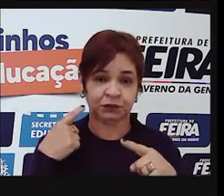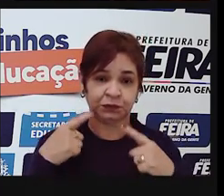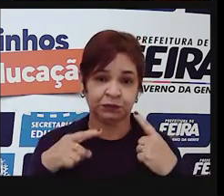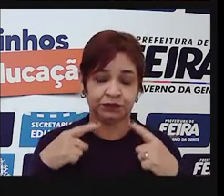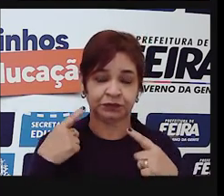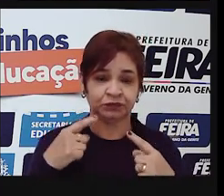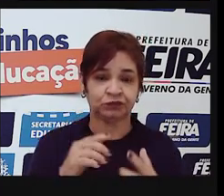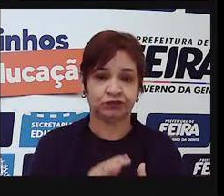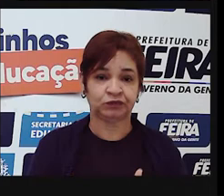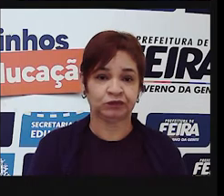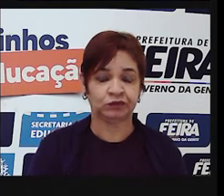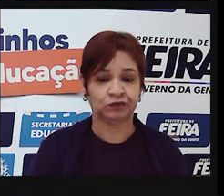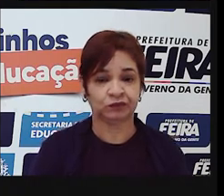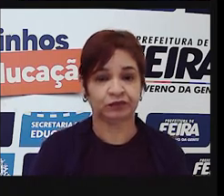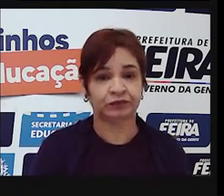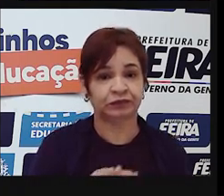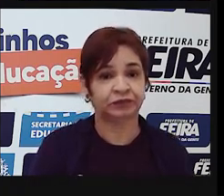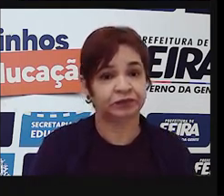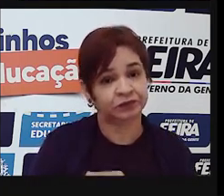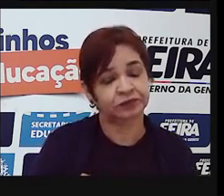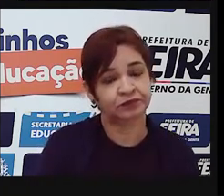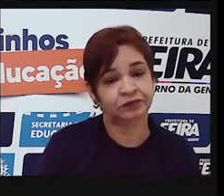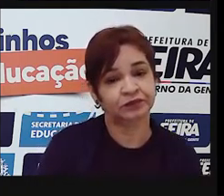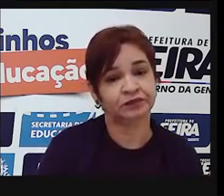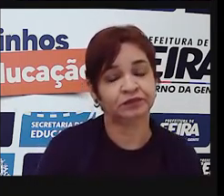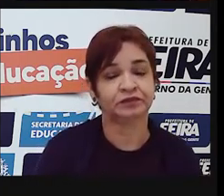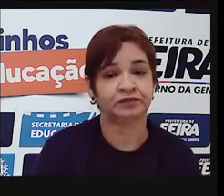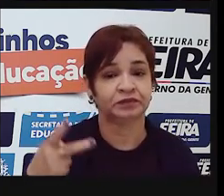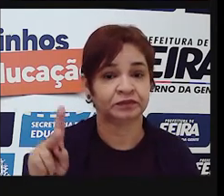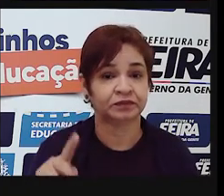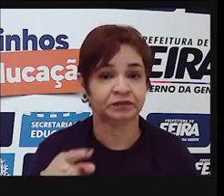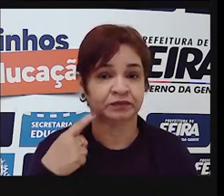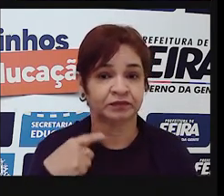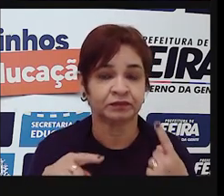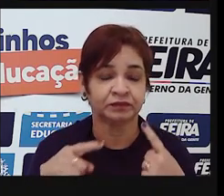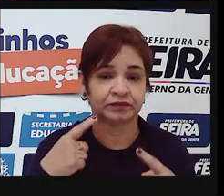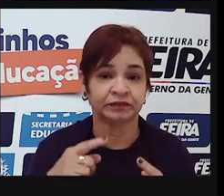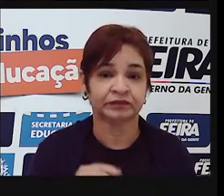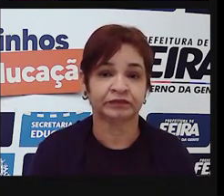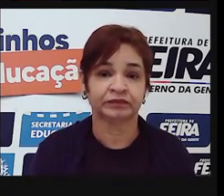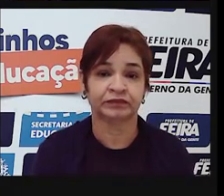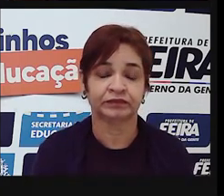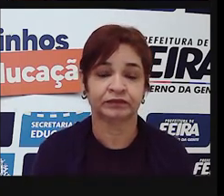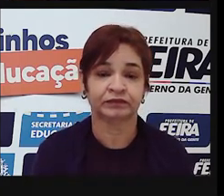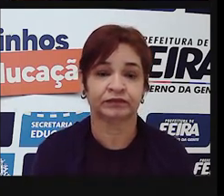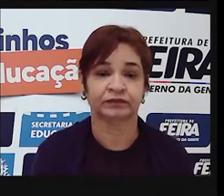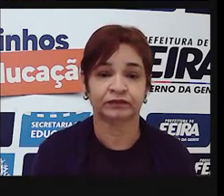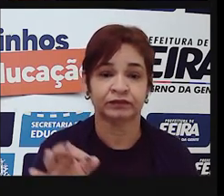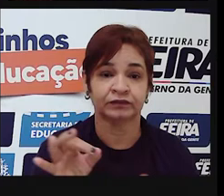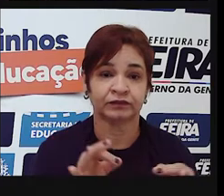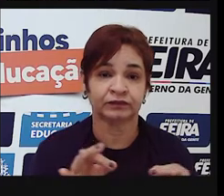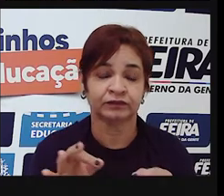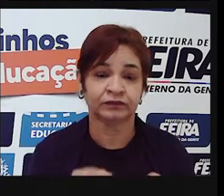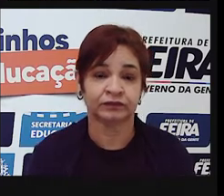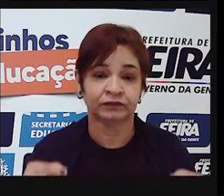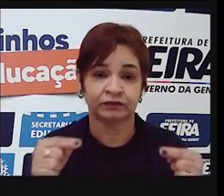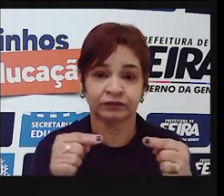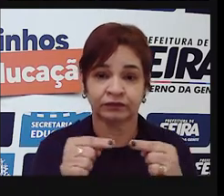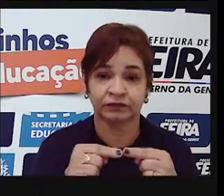ritmo que é próprio daquela cultura. A música é formada por uma combinação